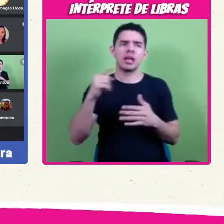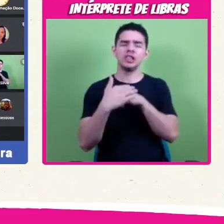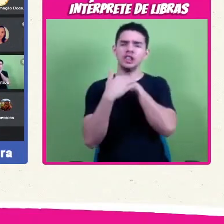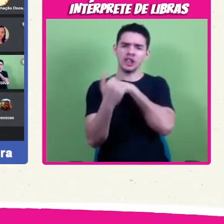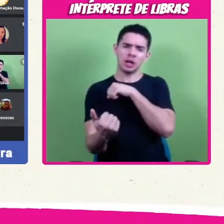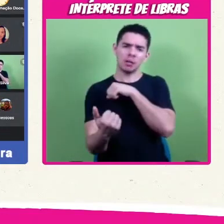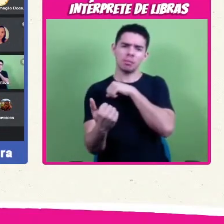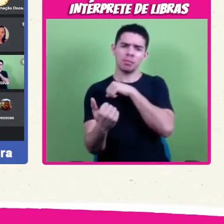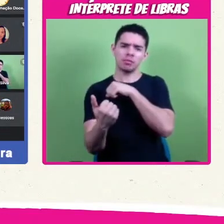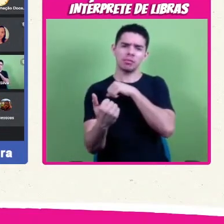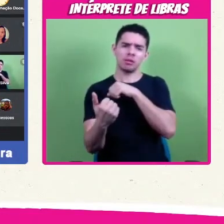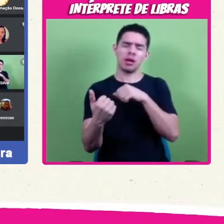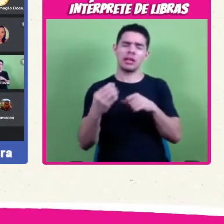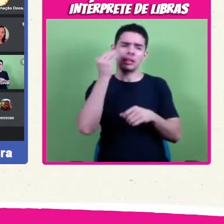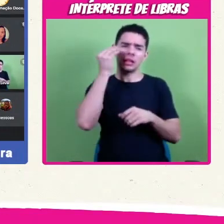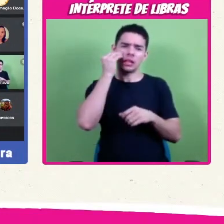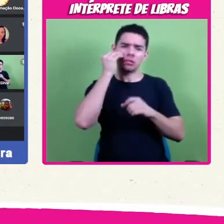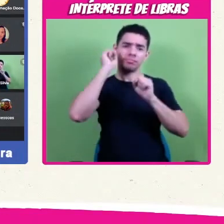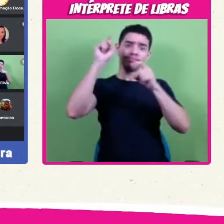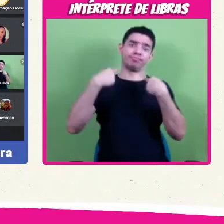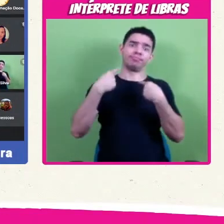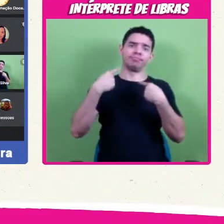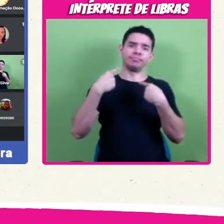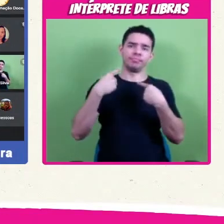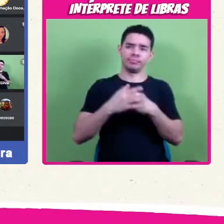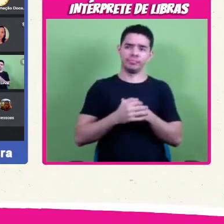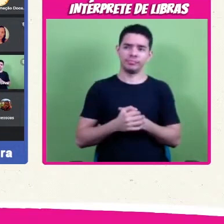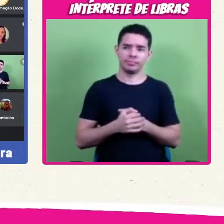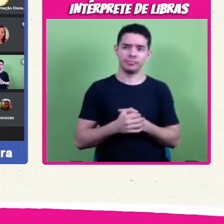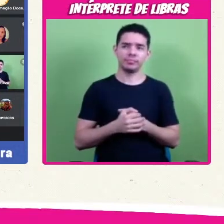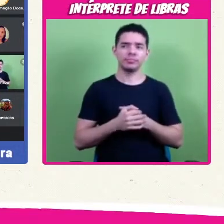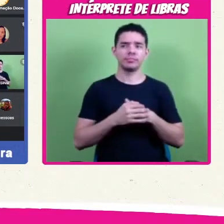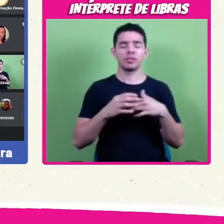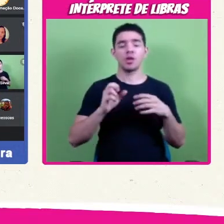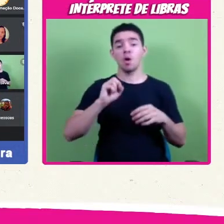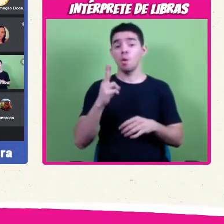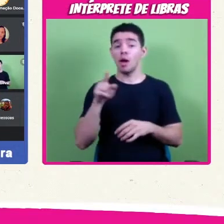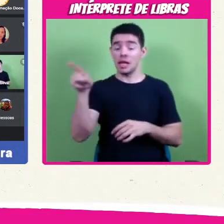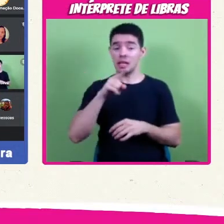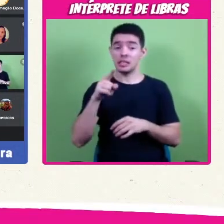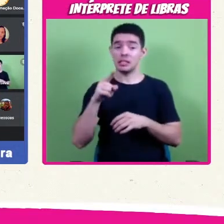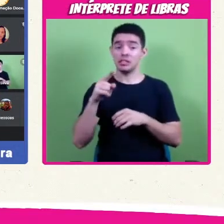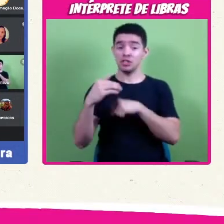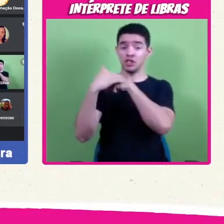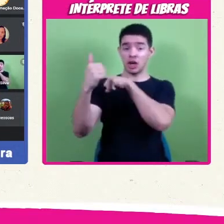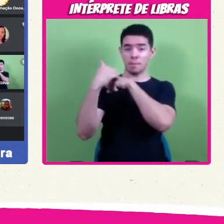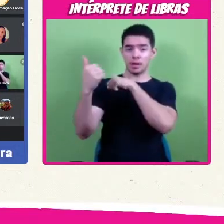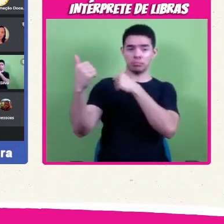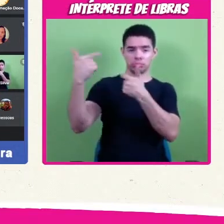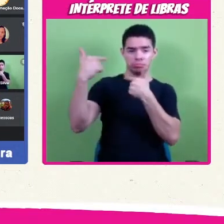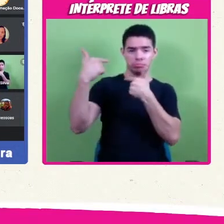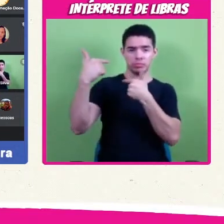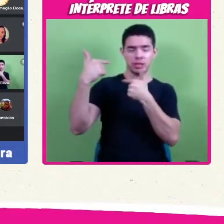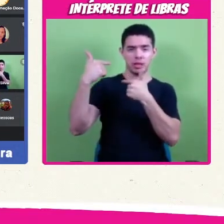atingir. E quando nós dizemos que somos, eles param, ou então eles passam a nos chamar do que nós éramos antes.